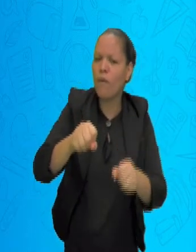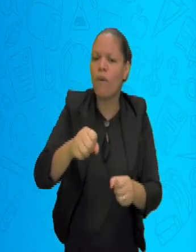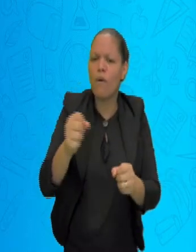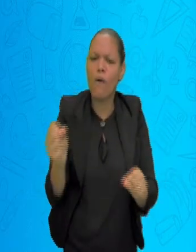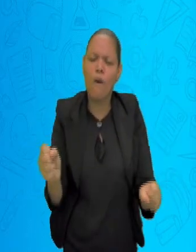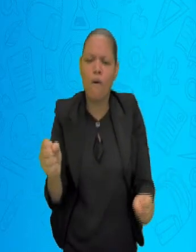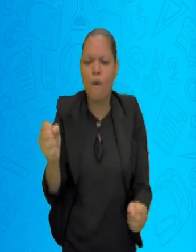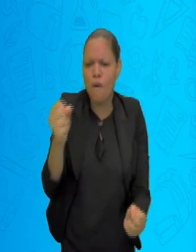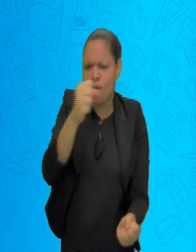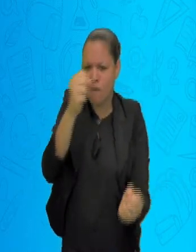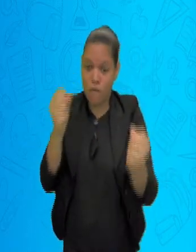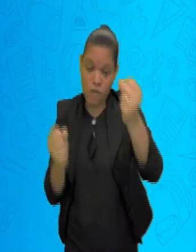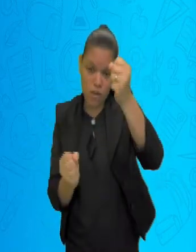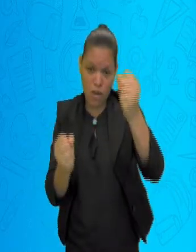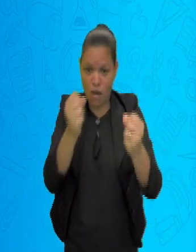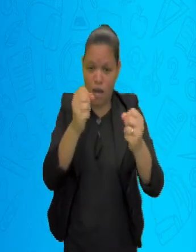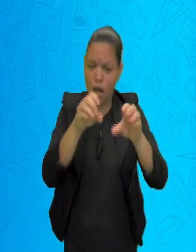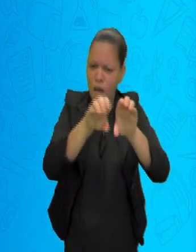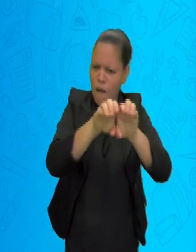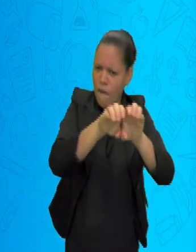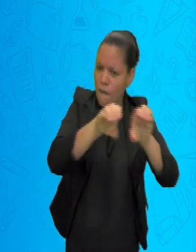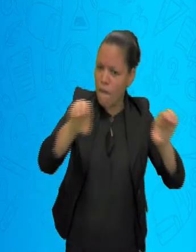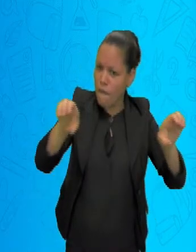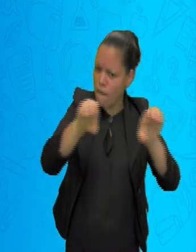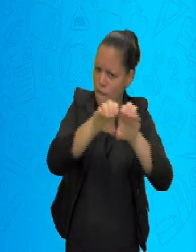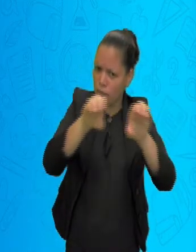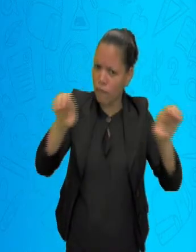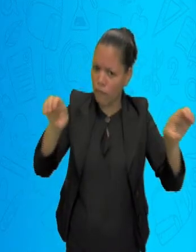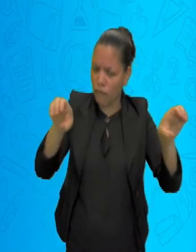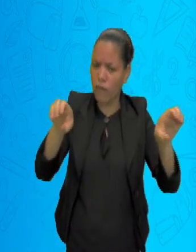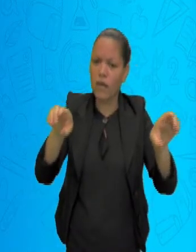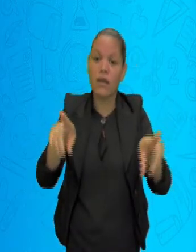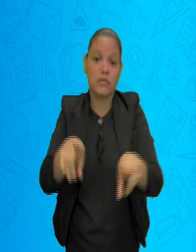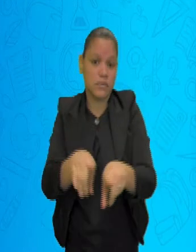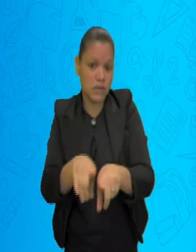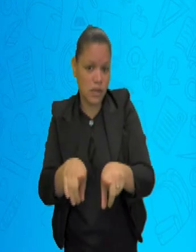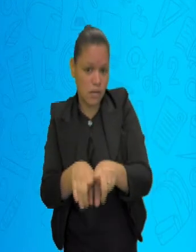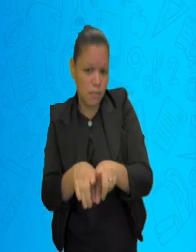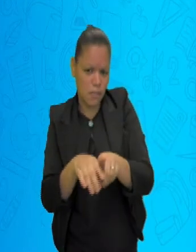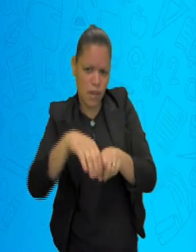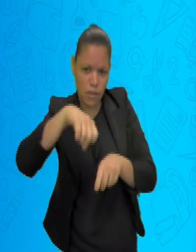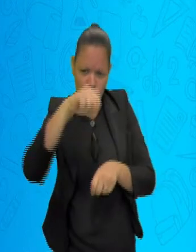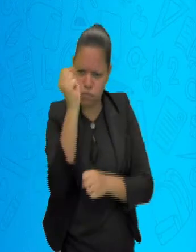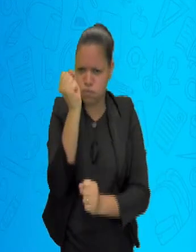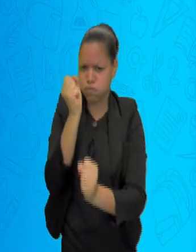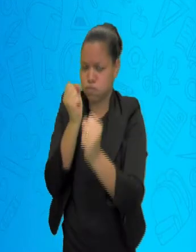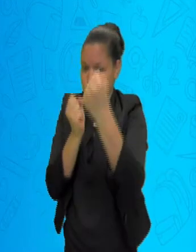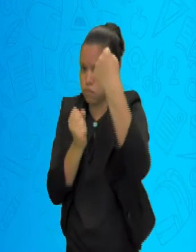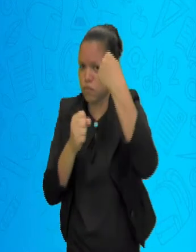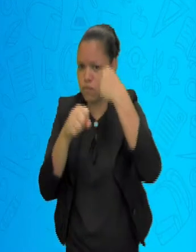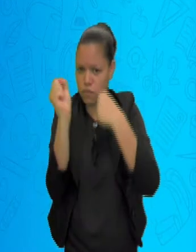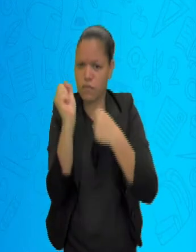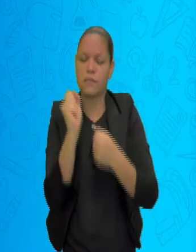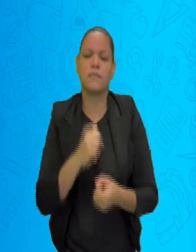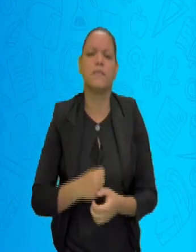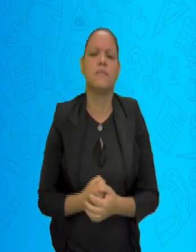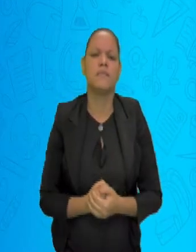ferro, vigas de ferro, vêm do setor de industrialização através dos recursos naturais que são os